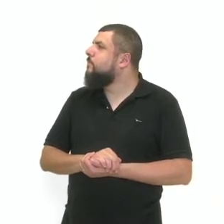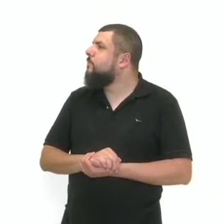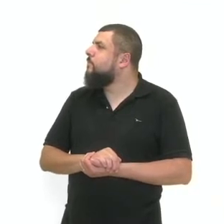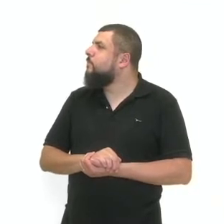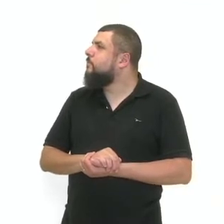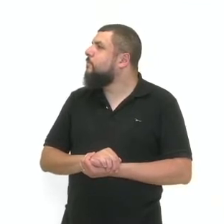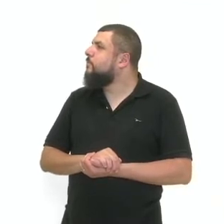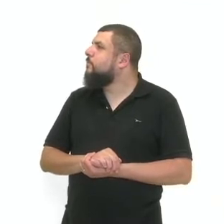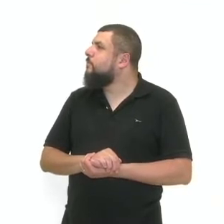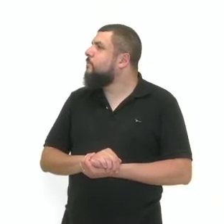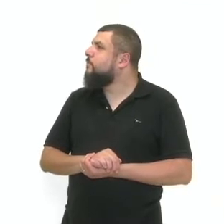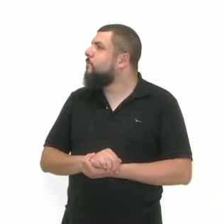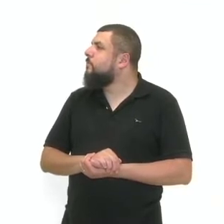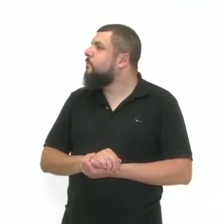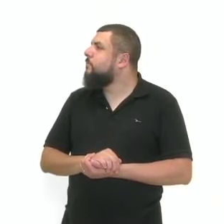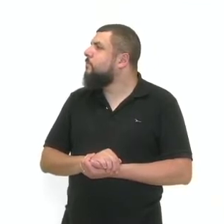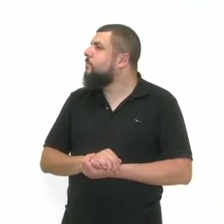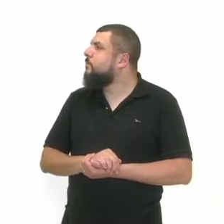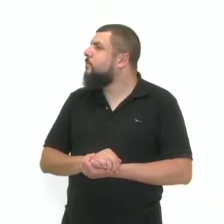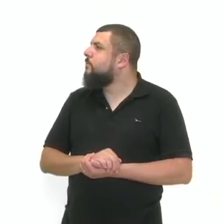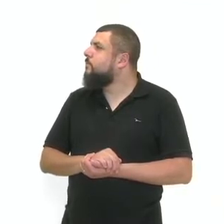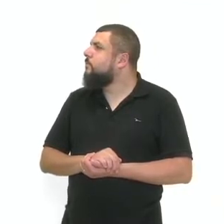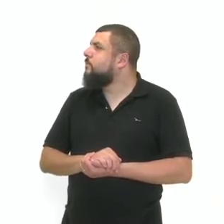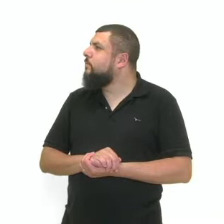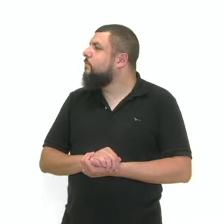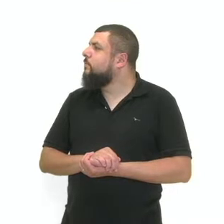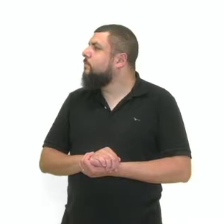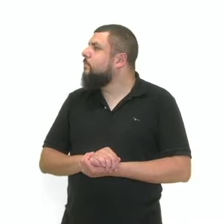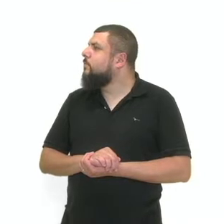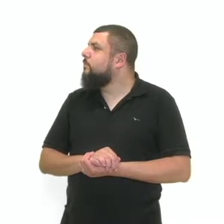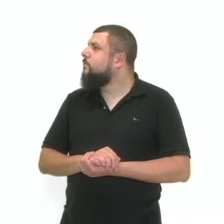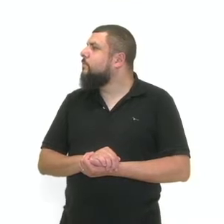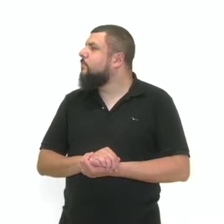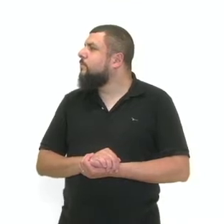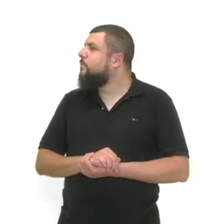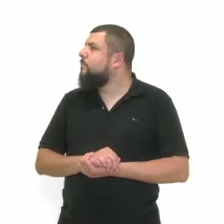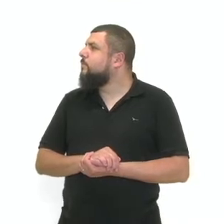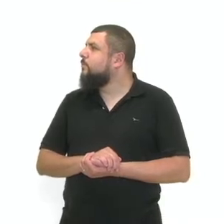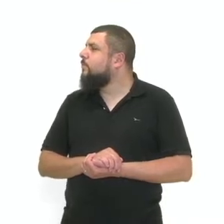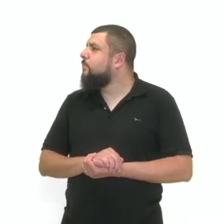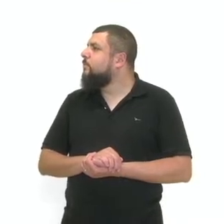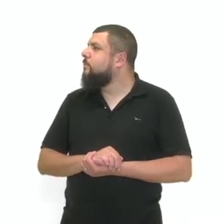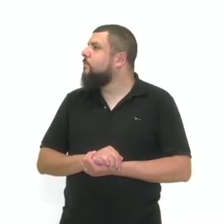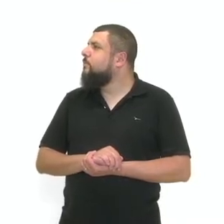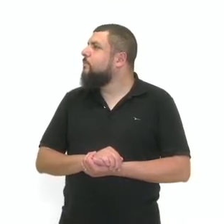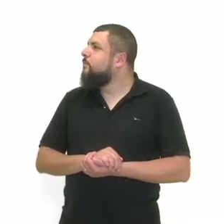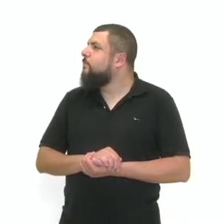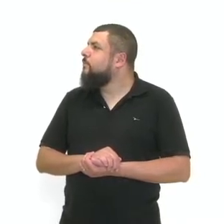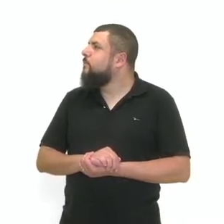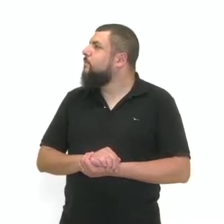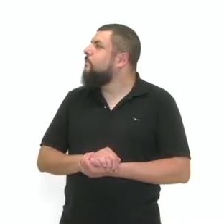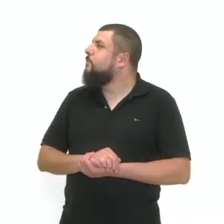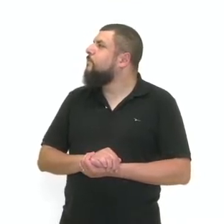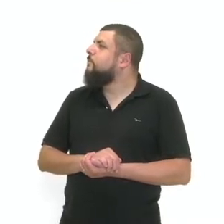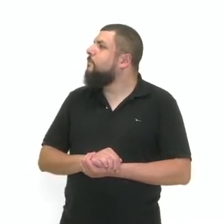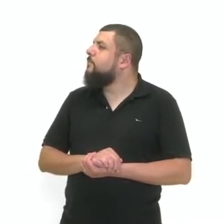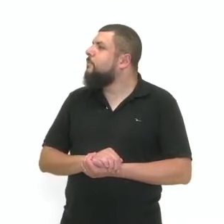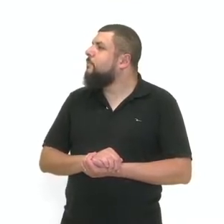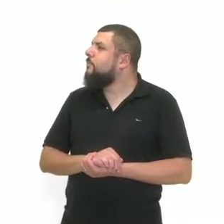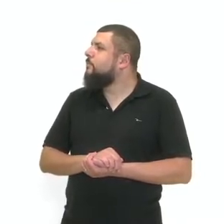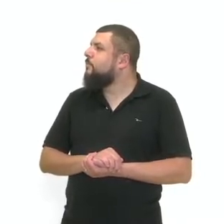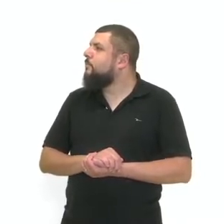1 mais 3, 4. 3 mais 3, 6. 3 mais 1, 4. Próximo. Já estamos